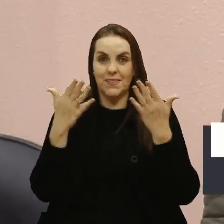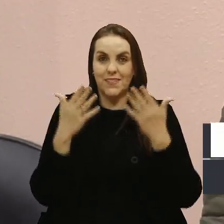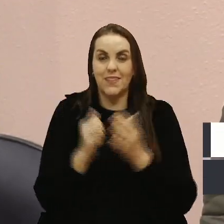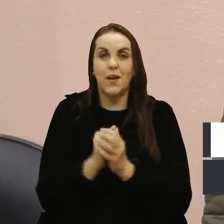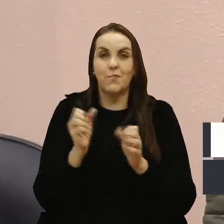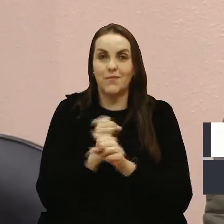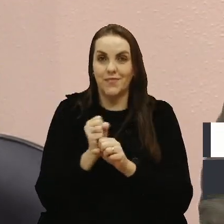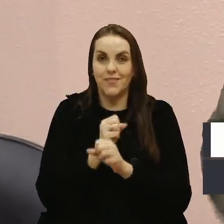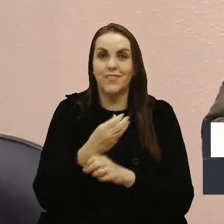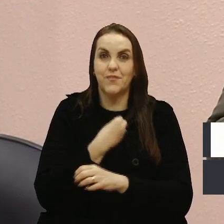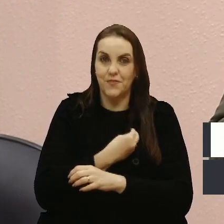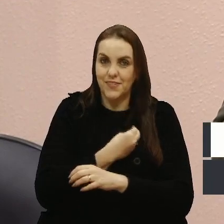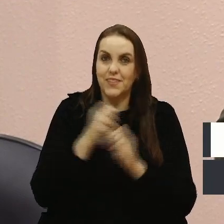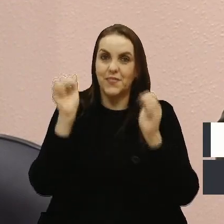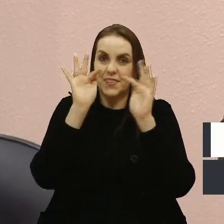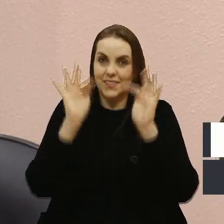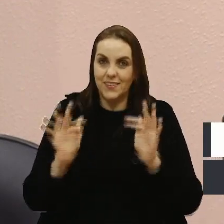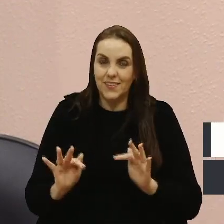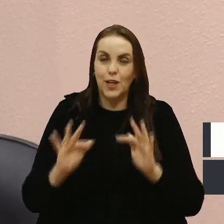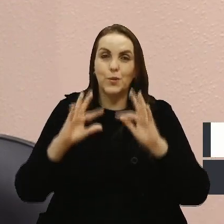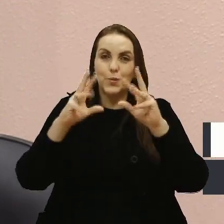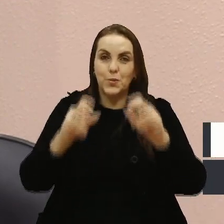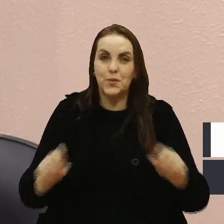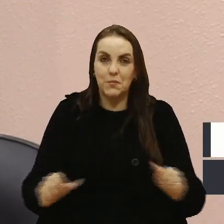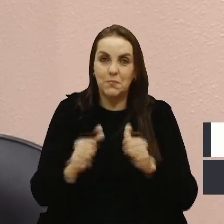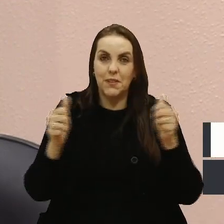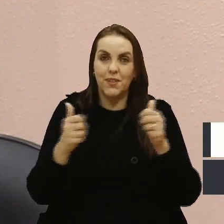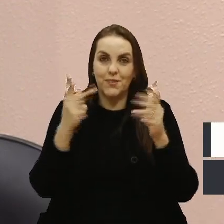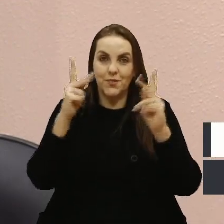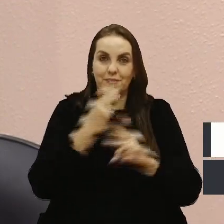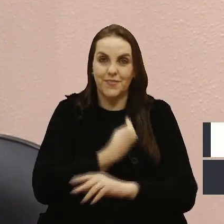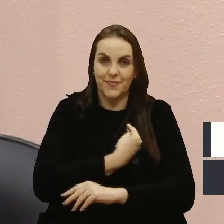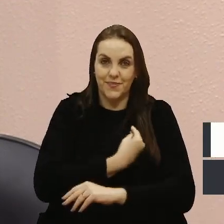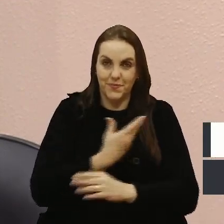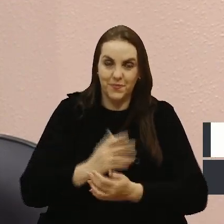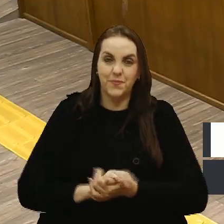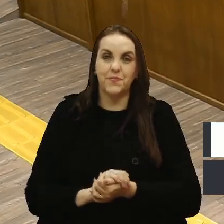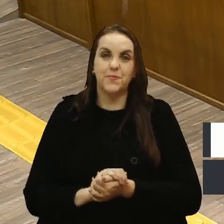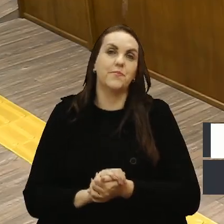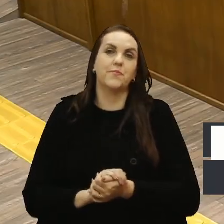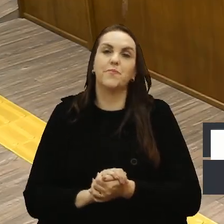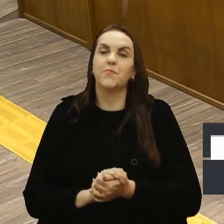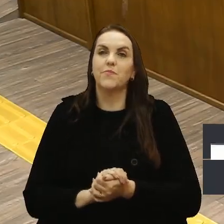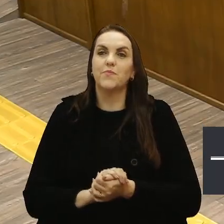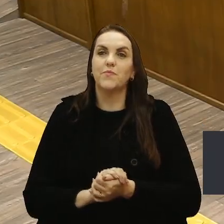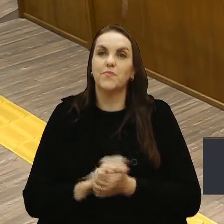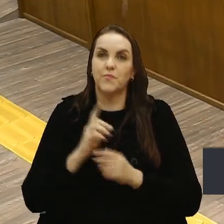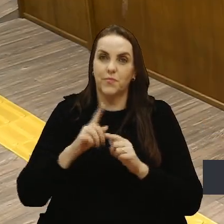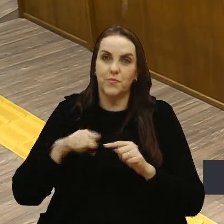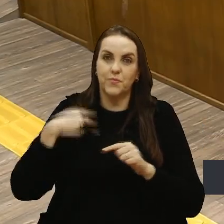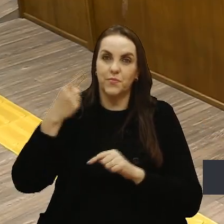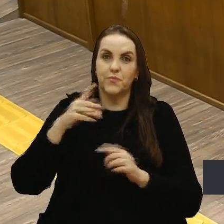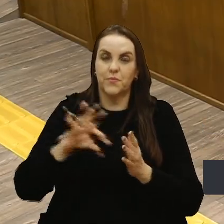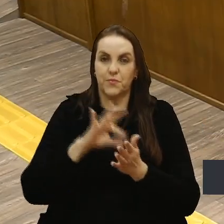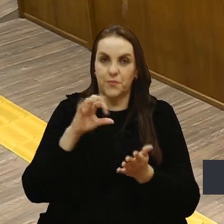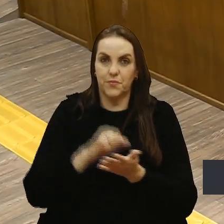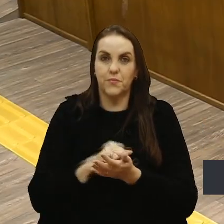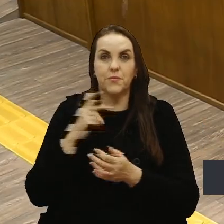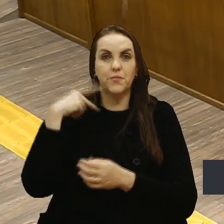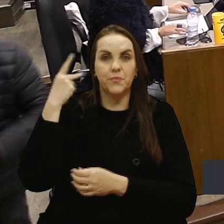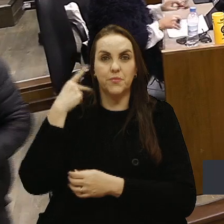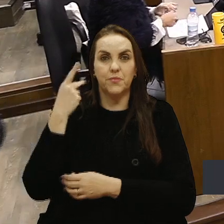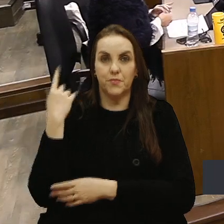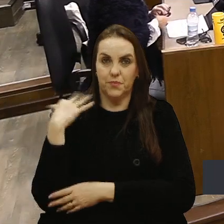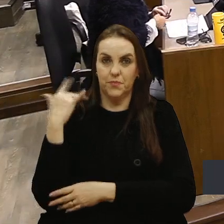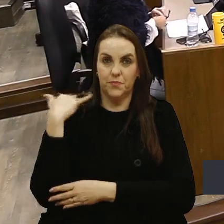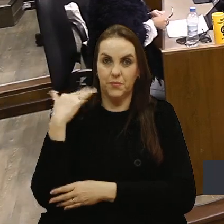vida, felicidades, que tudo de melhor aconteça em sua vida. Seria isso, presidente. Próxima inscrita, vereadora Andressa